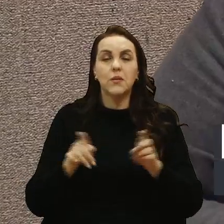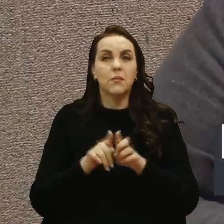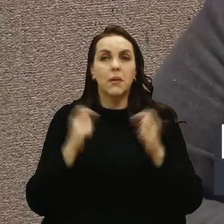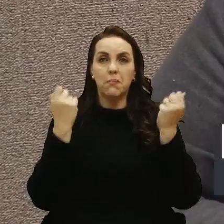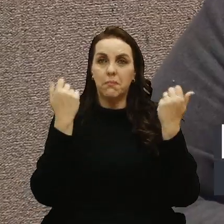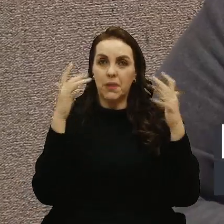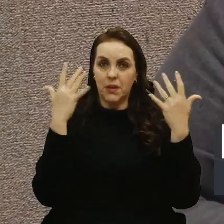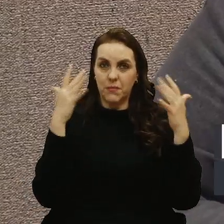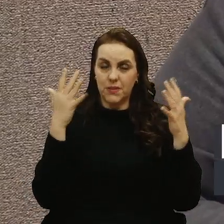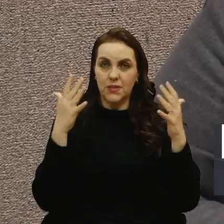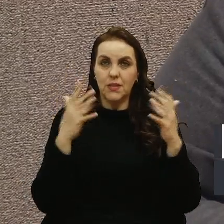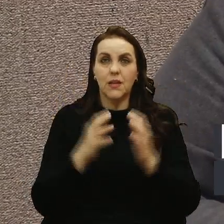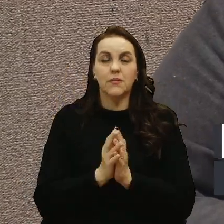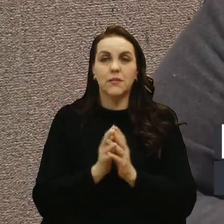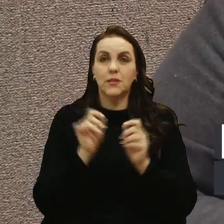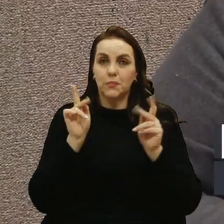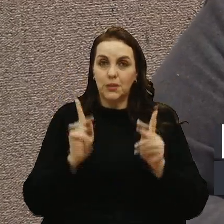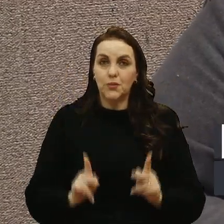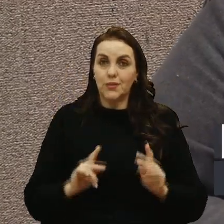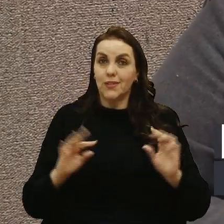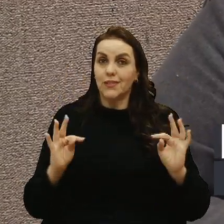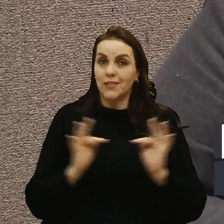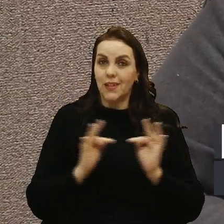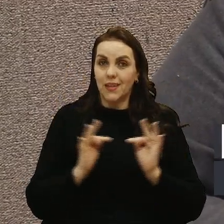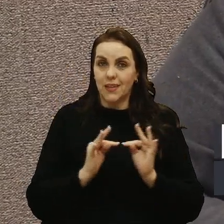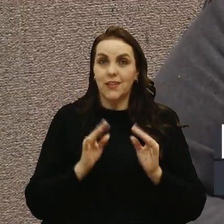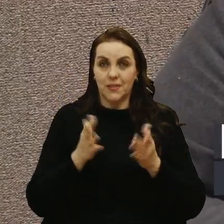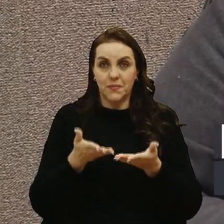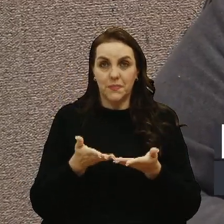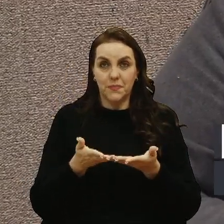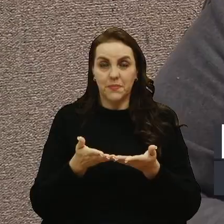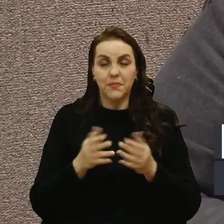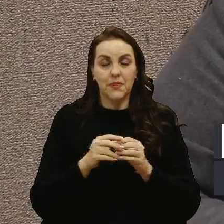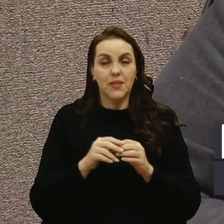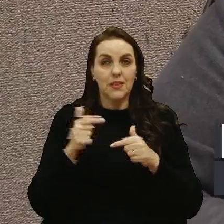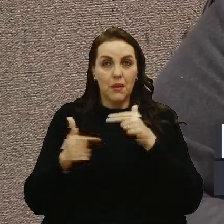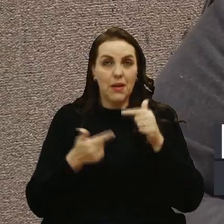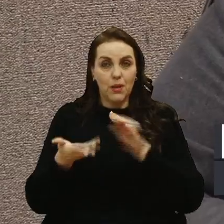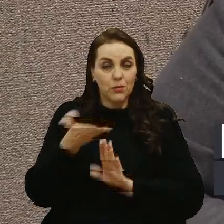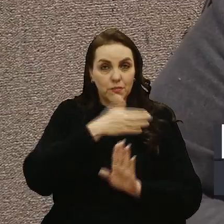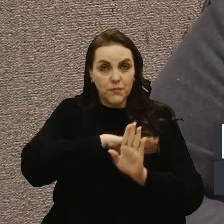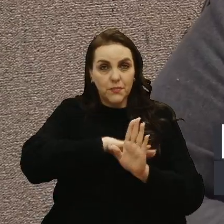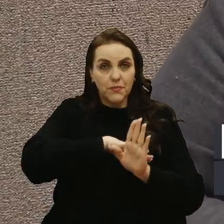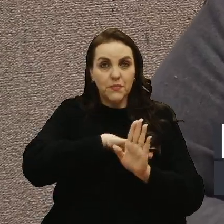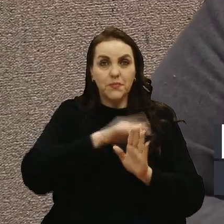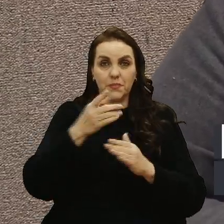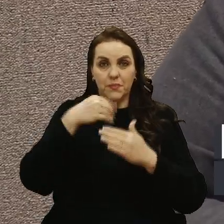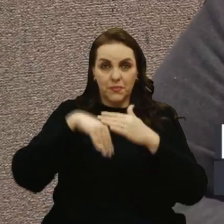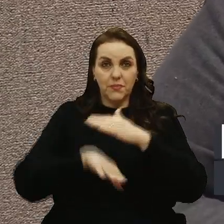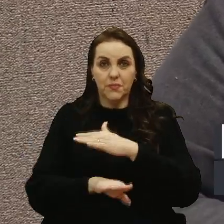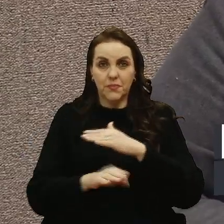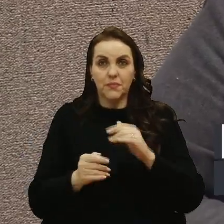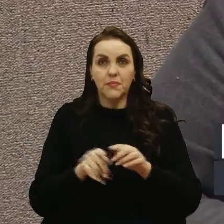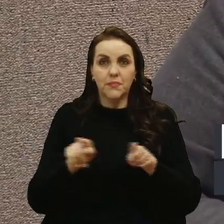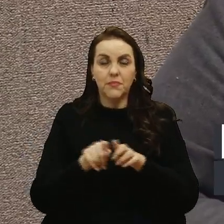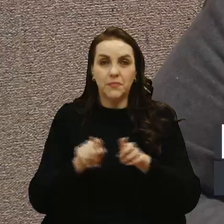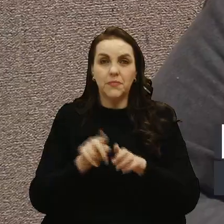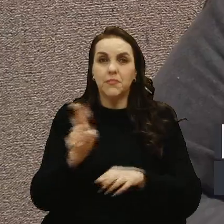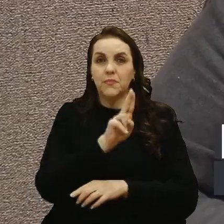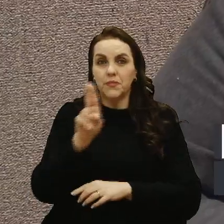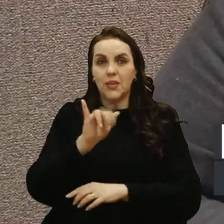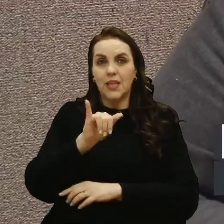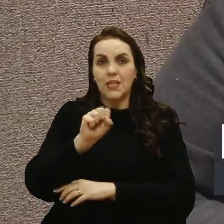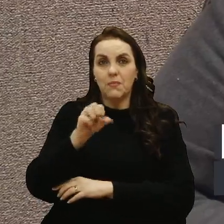o pessoal da técnica, né, que sempre está lá operando no porão, entre aspas, da nossa casa aqui no 1º andar. Lá o nome do